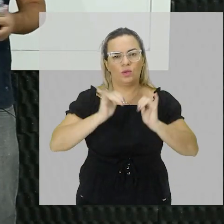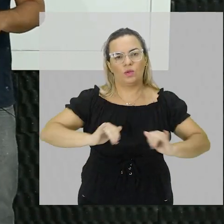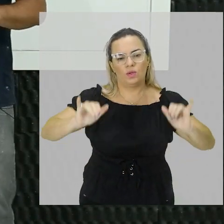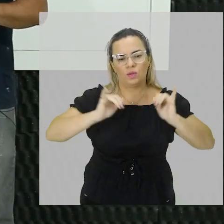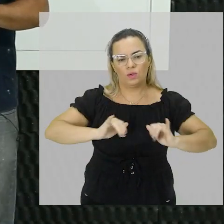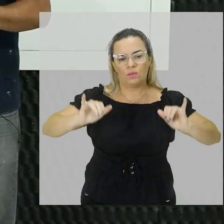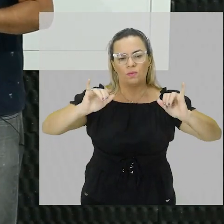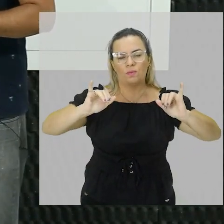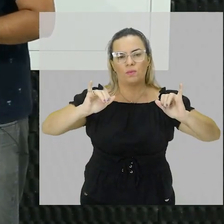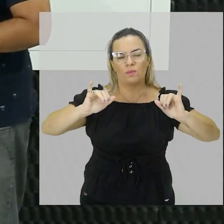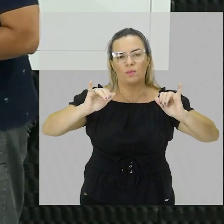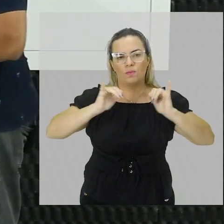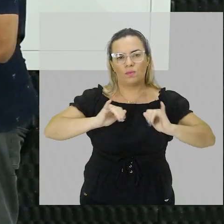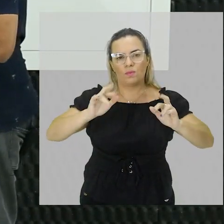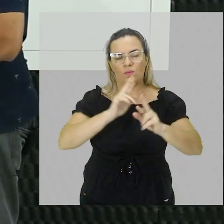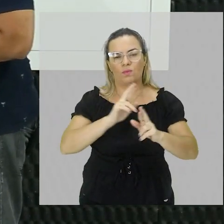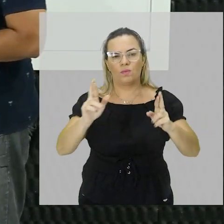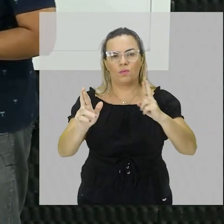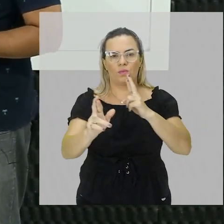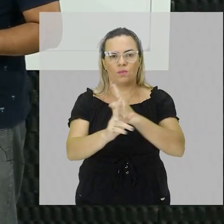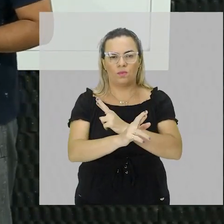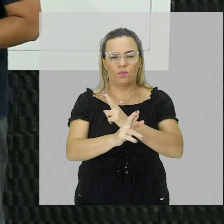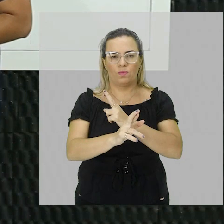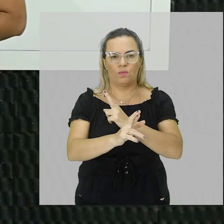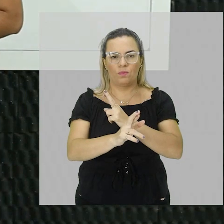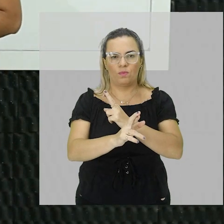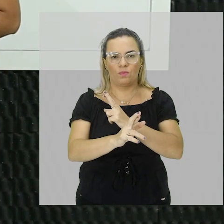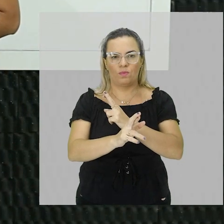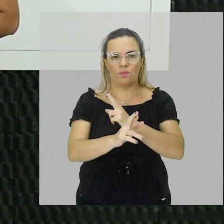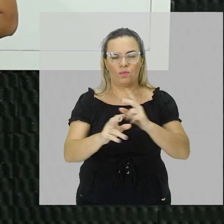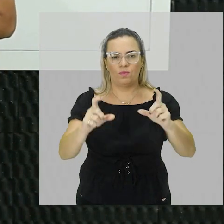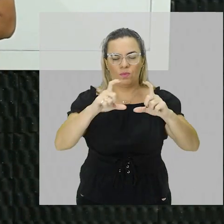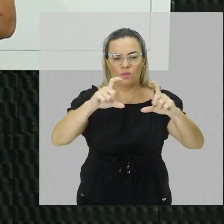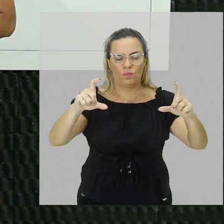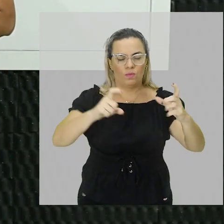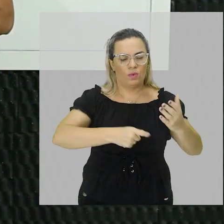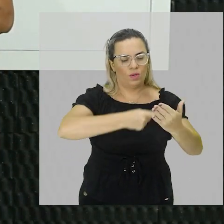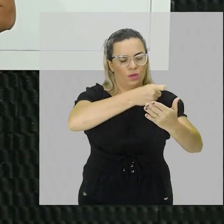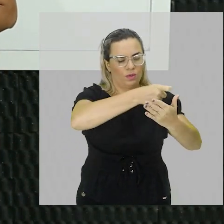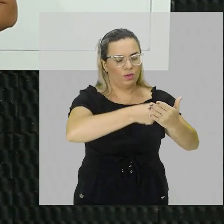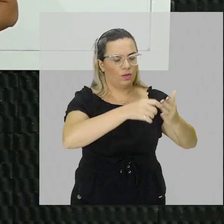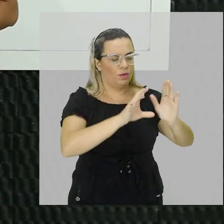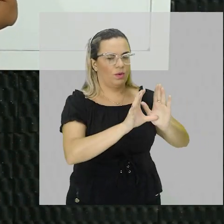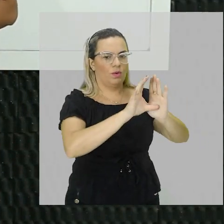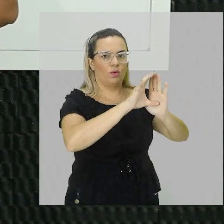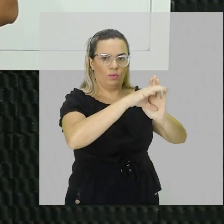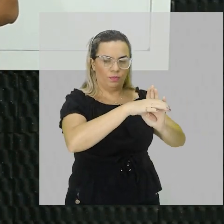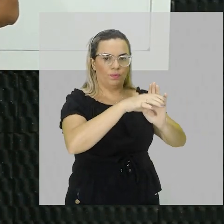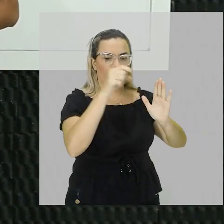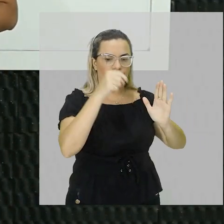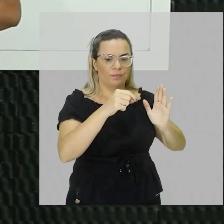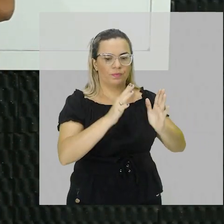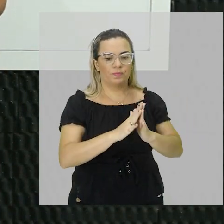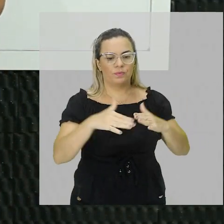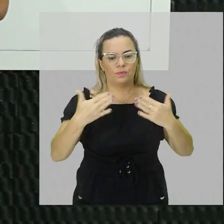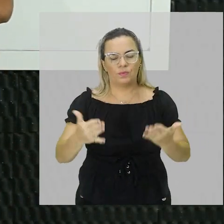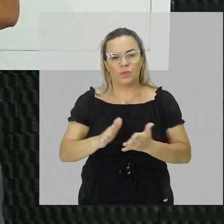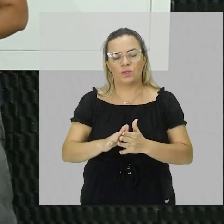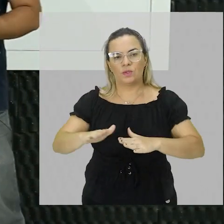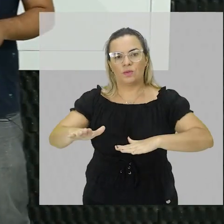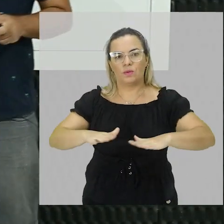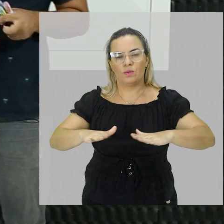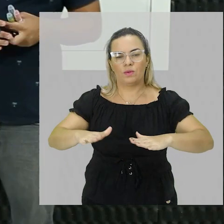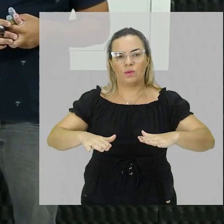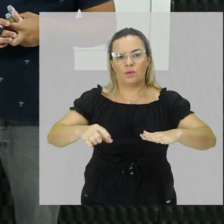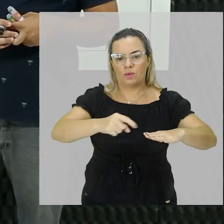informações que relacionam aí esses conceitos, né? Conceitos, né, de movimento circular